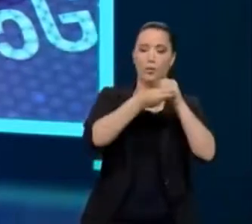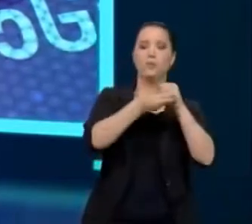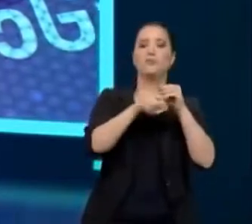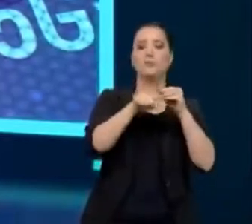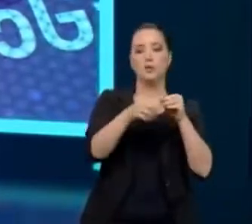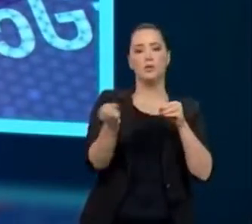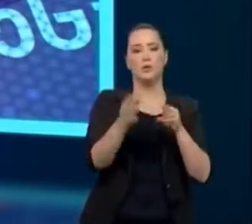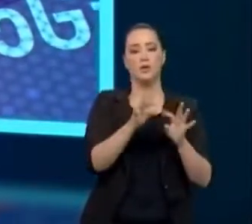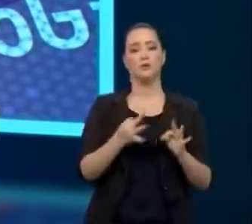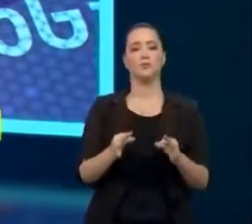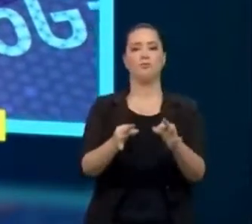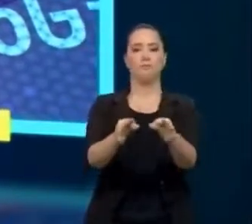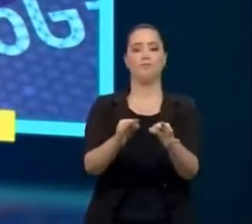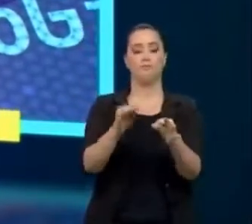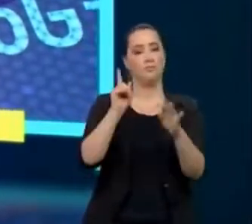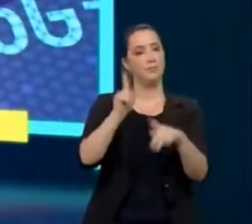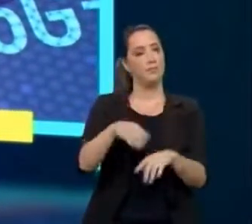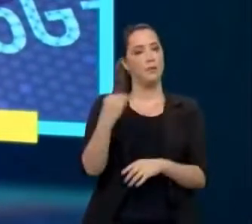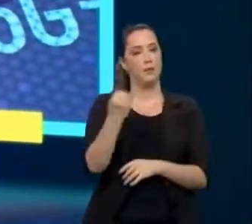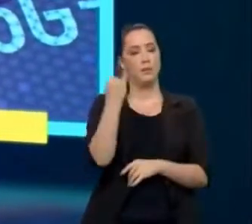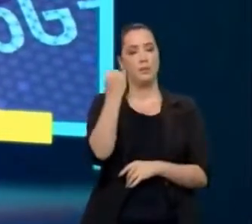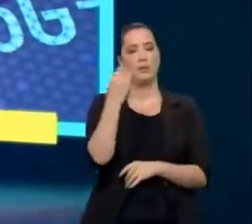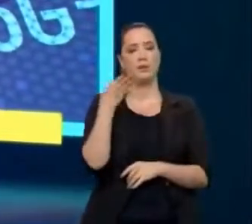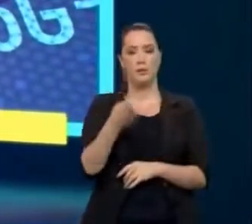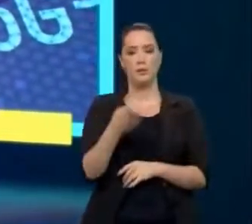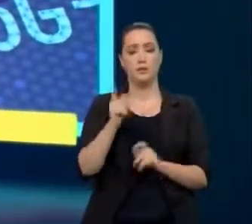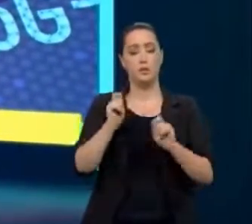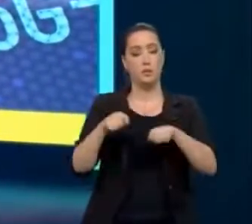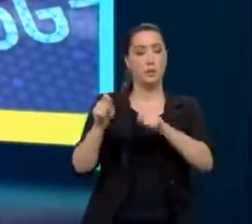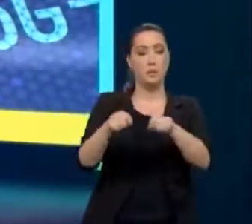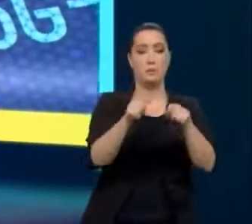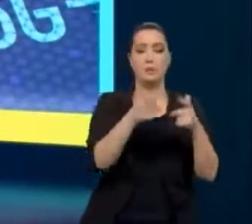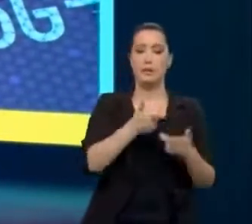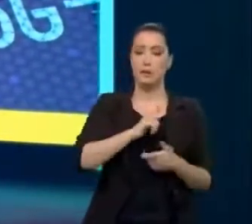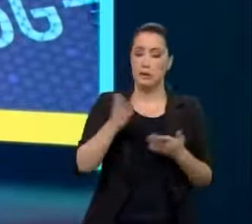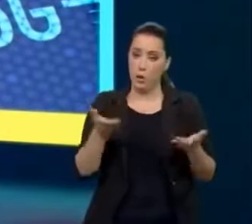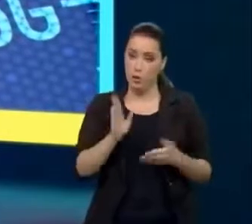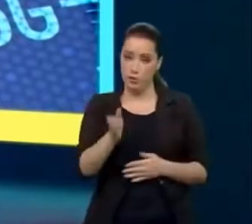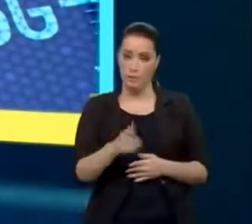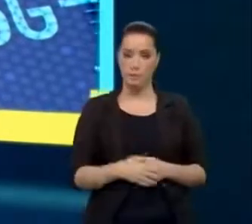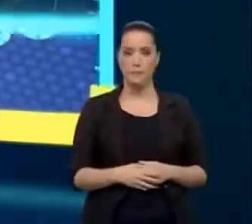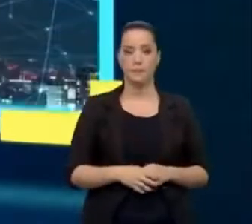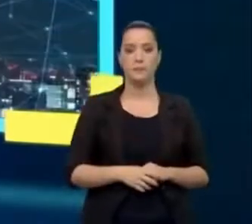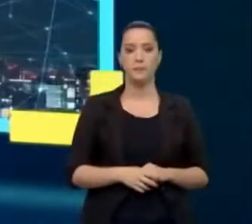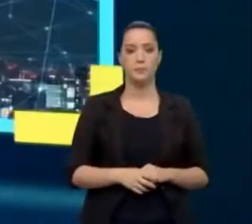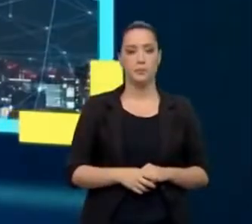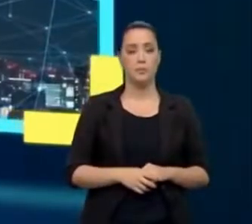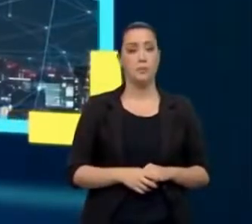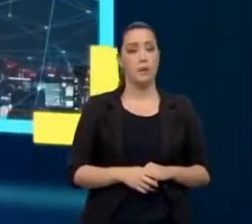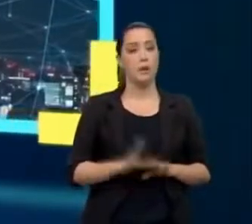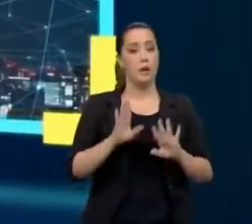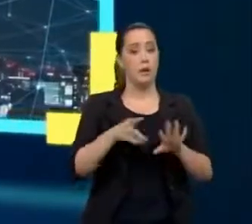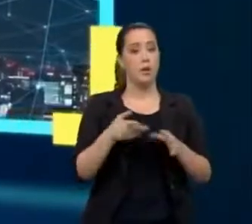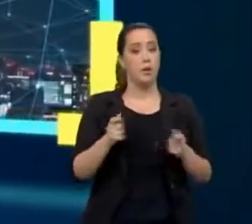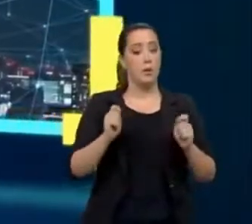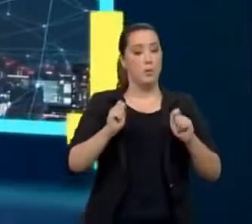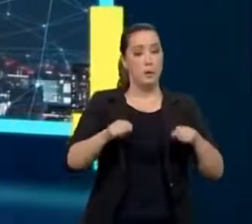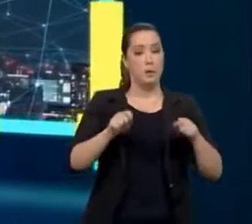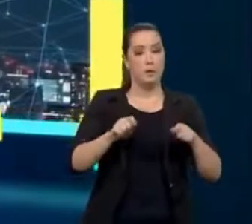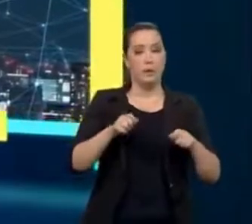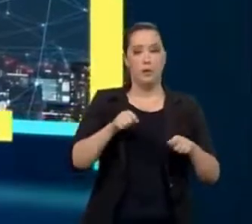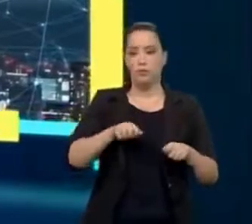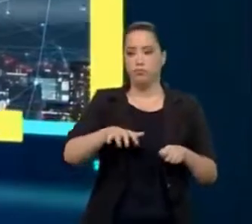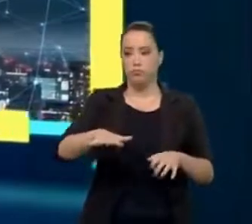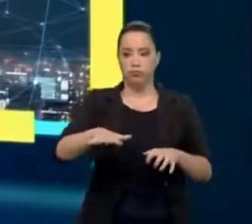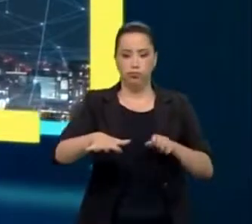nova tecnologia que vai ser complementar às possibilidades que temos hoje. Uma rede de transmissão de dados